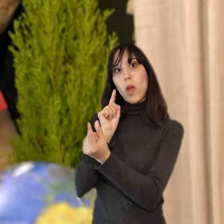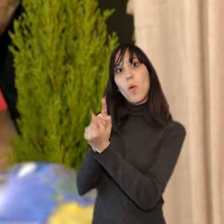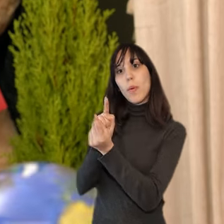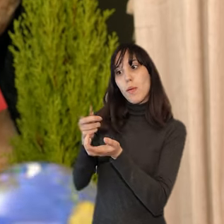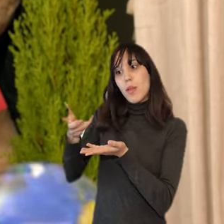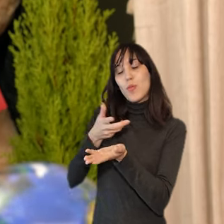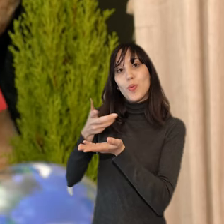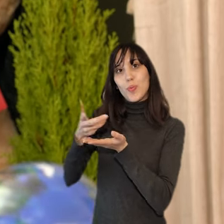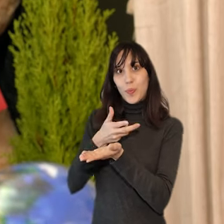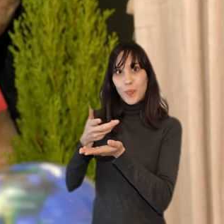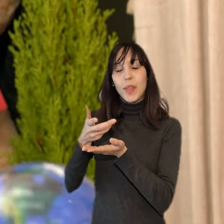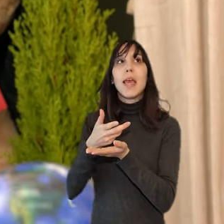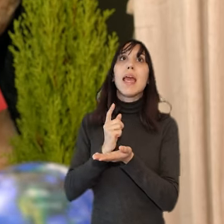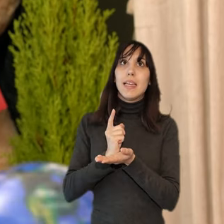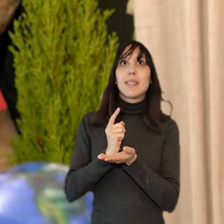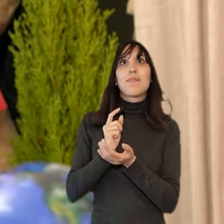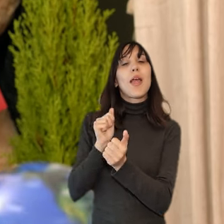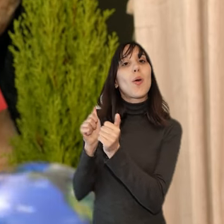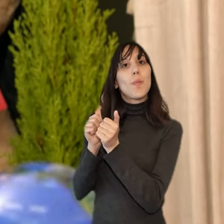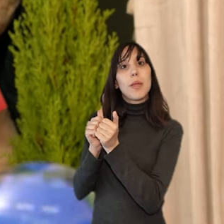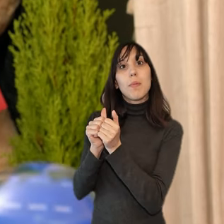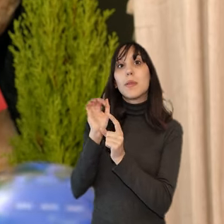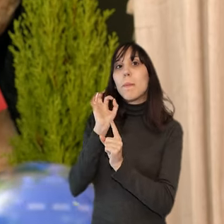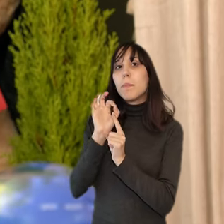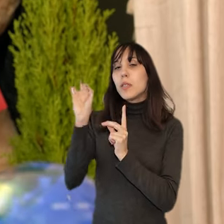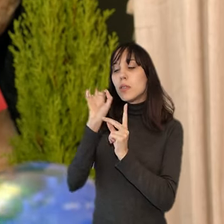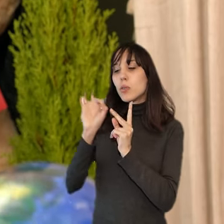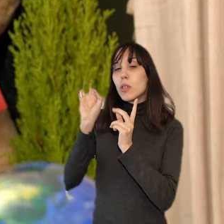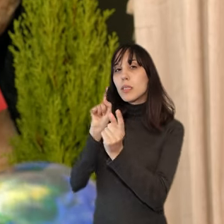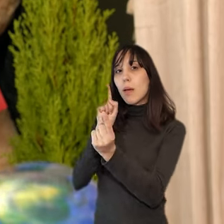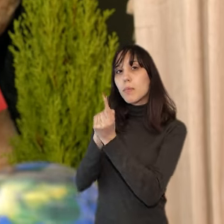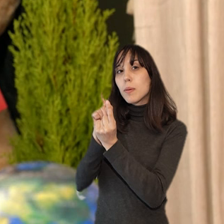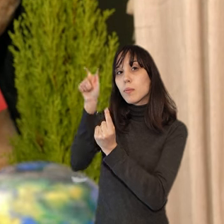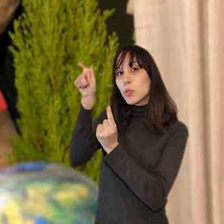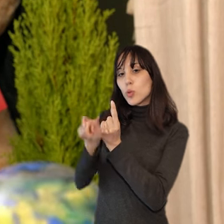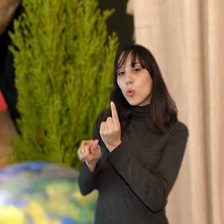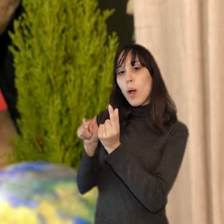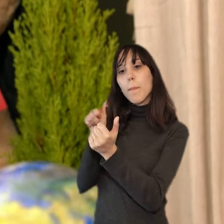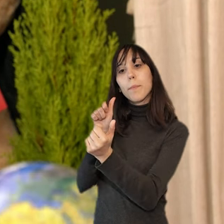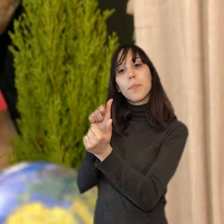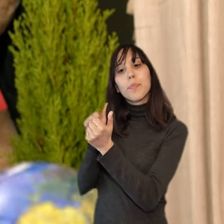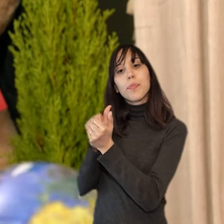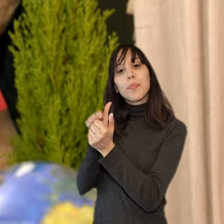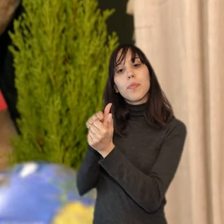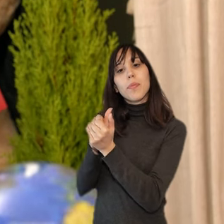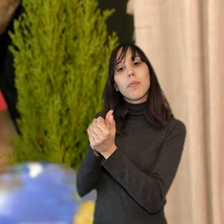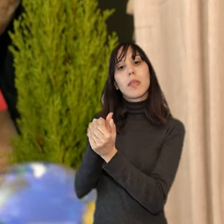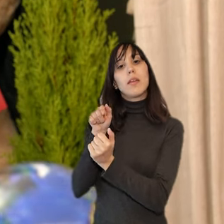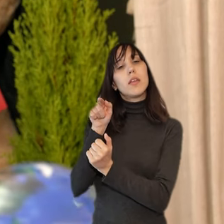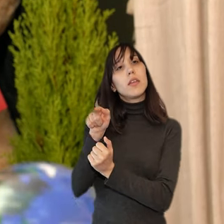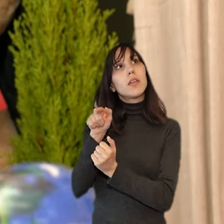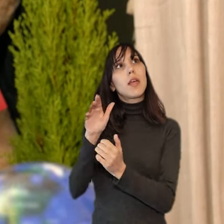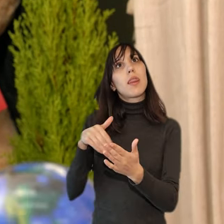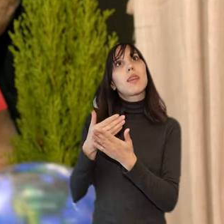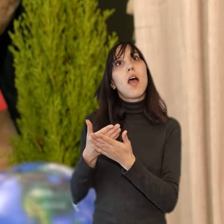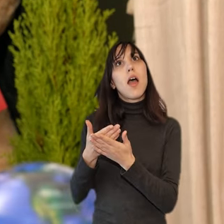vamos dizer melhor ainda esse acompanhamento personalizado que eh que lhe